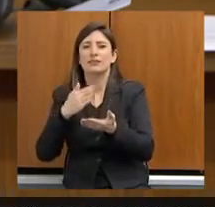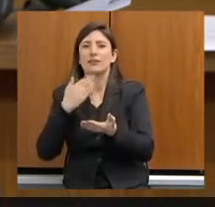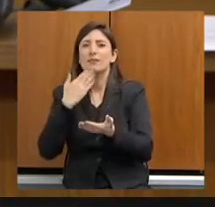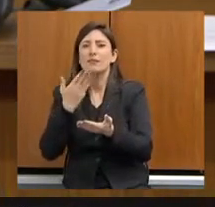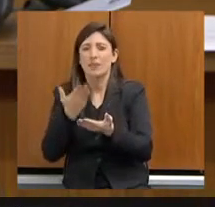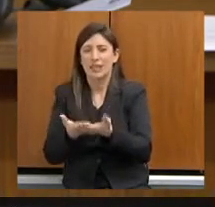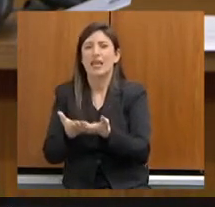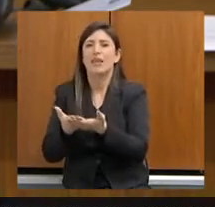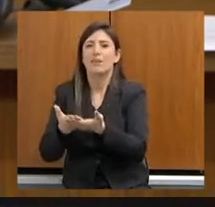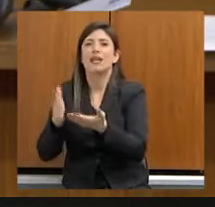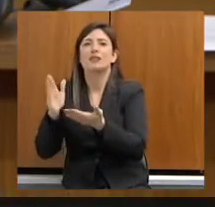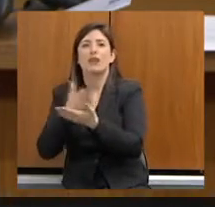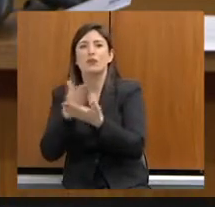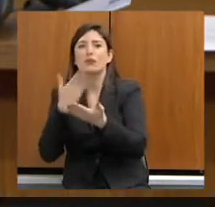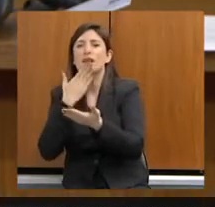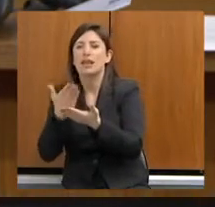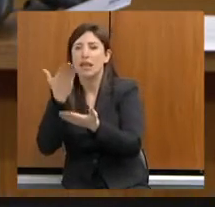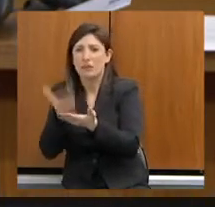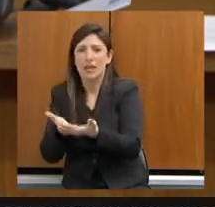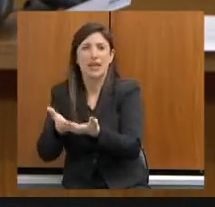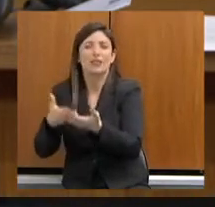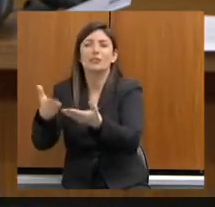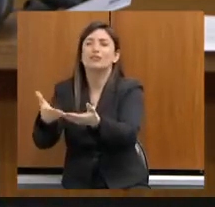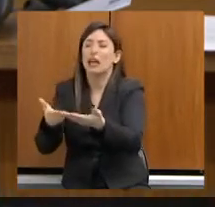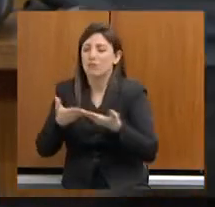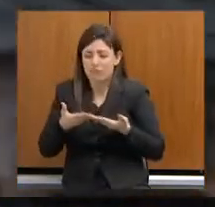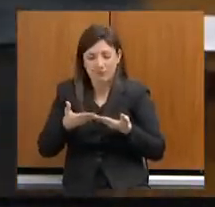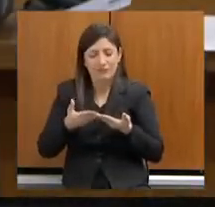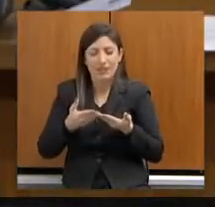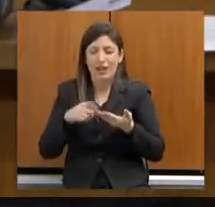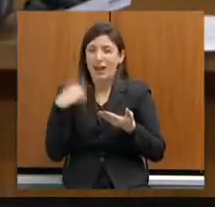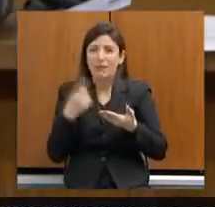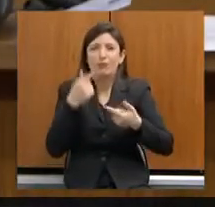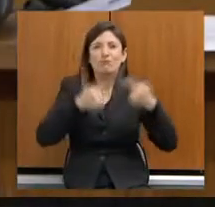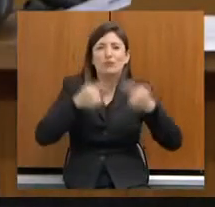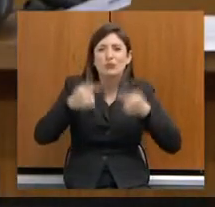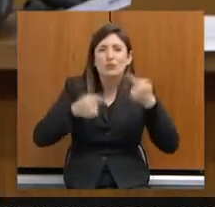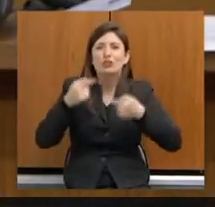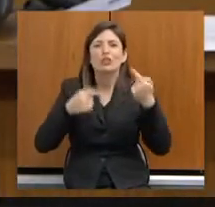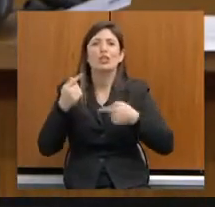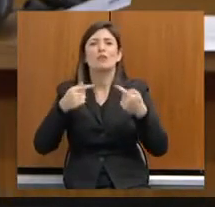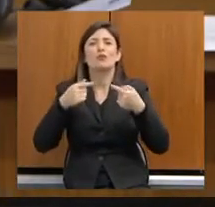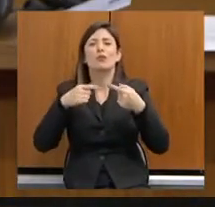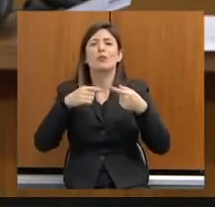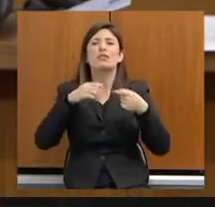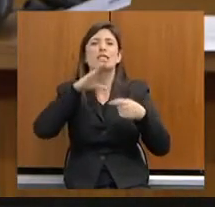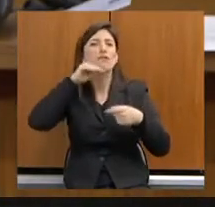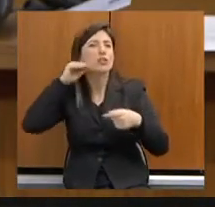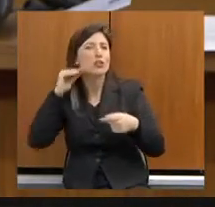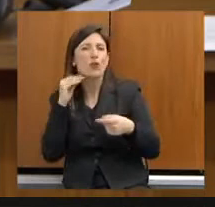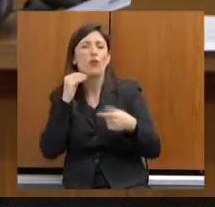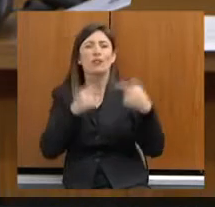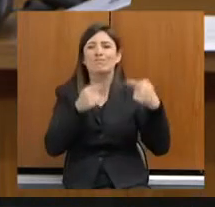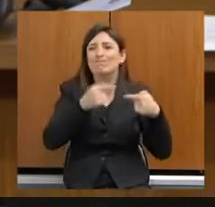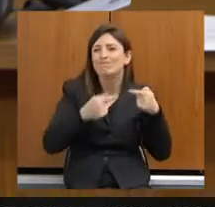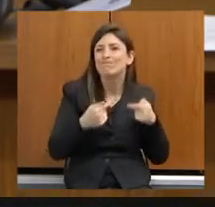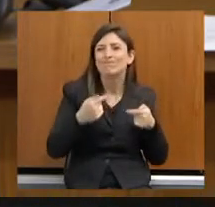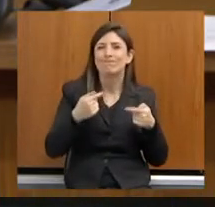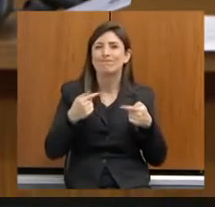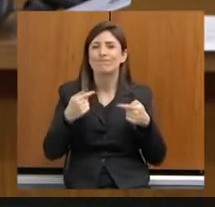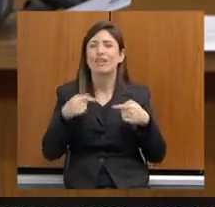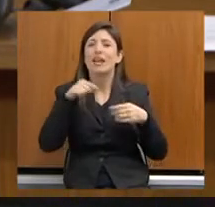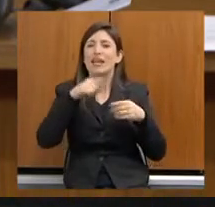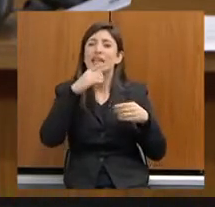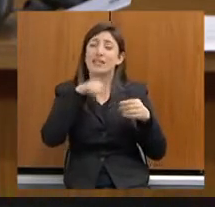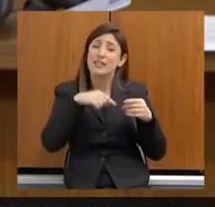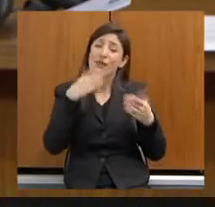apresentado a gente entendeu que precisamos um pouco discutir mais com esse servidores para ver esse caminho então neste momento e esse